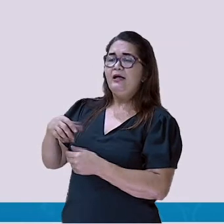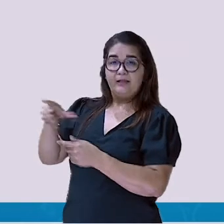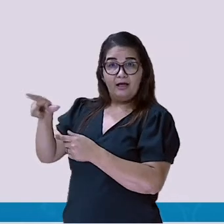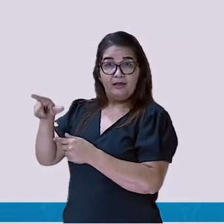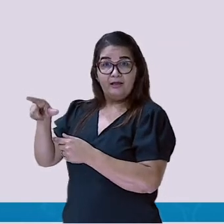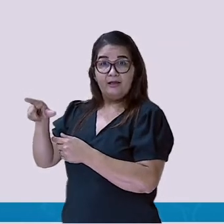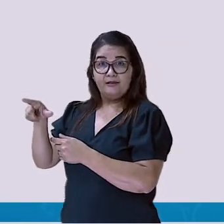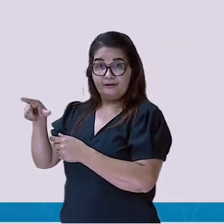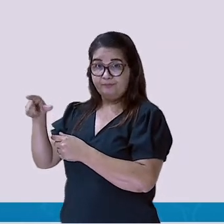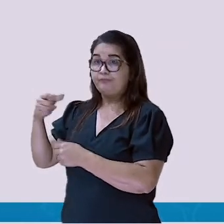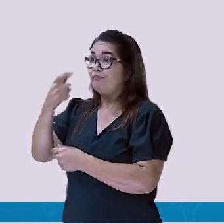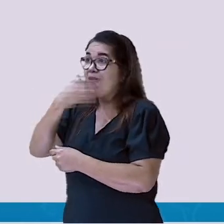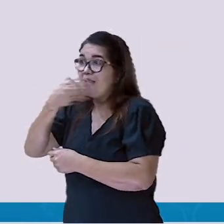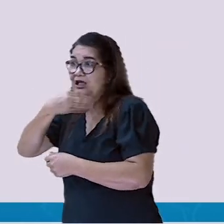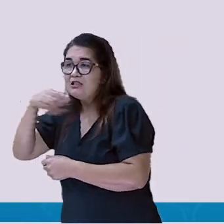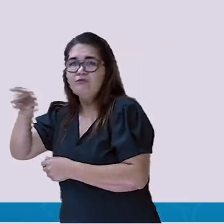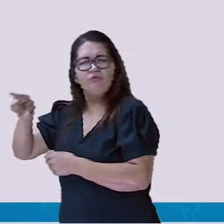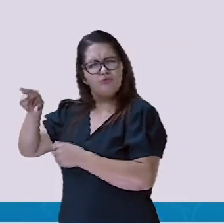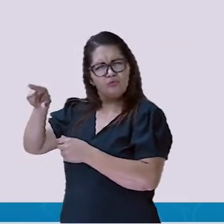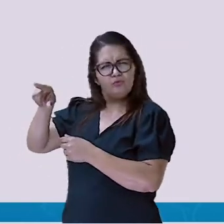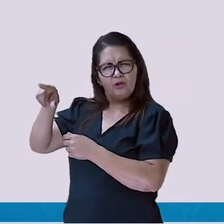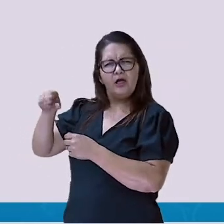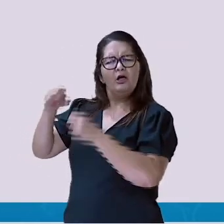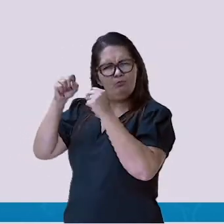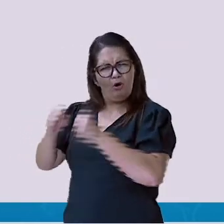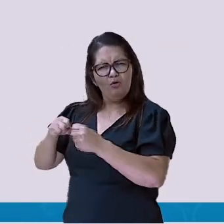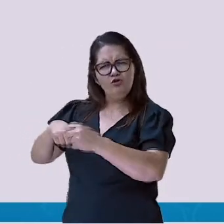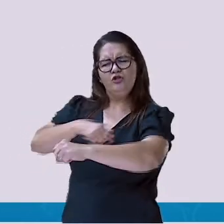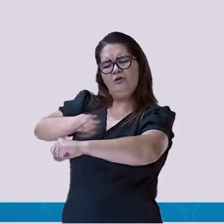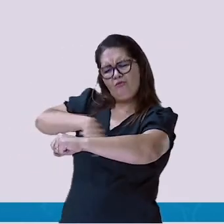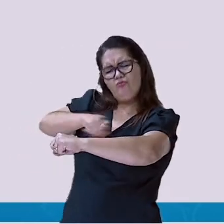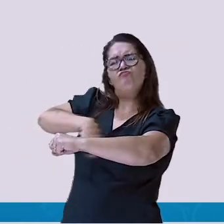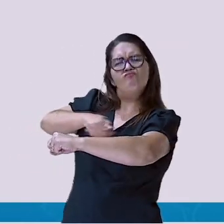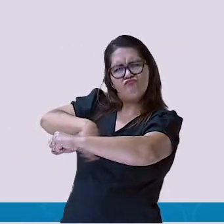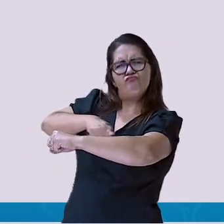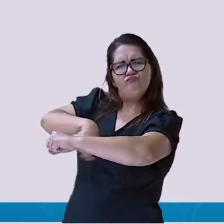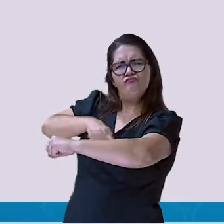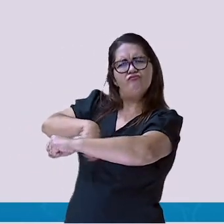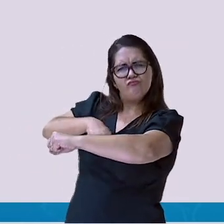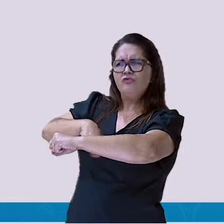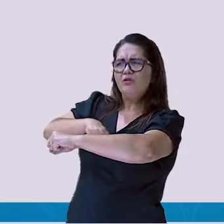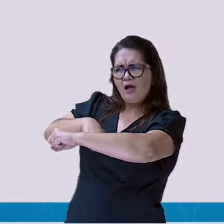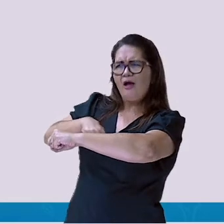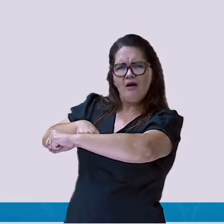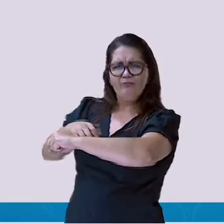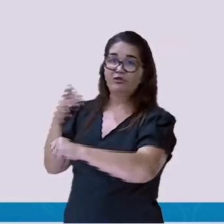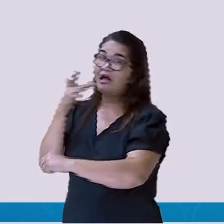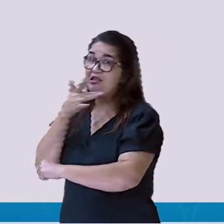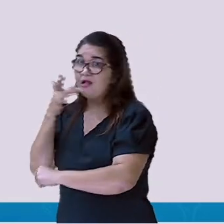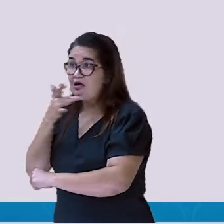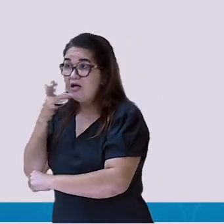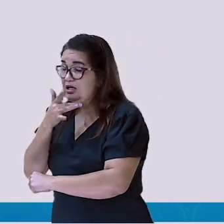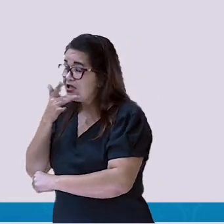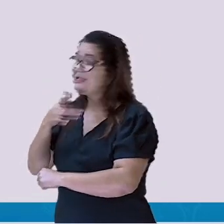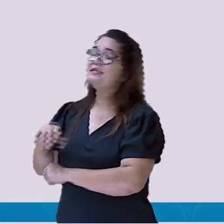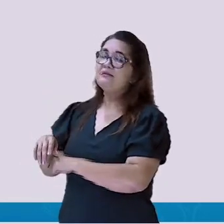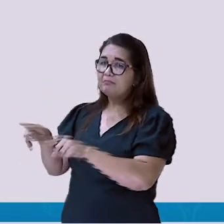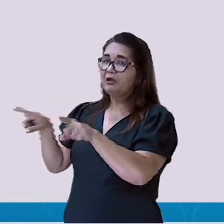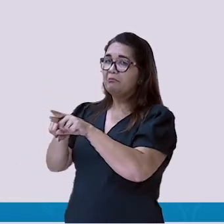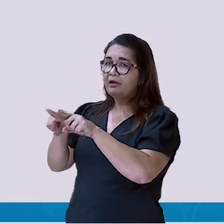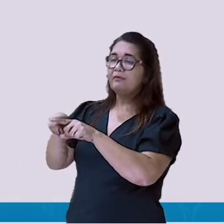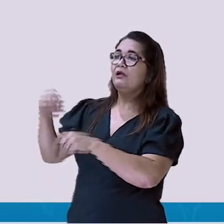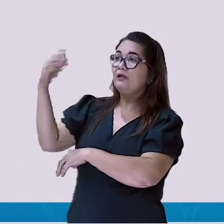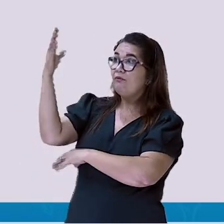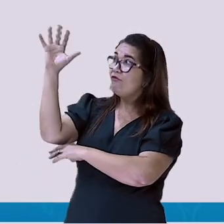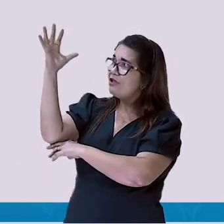pessoas gostam de cozinhar, temperar e comer esse pinhão. Então, a mata de araucária também, ela produz